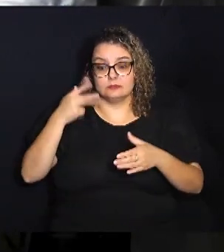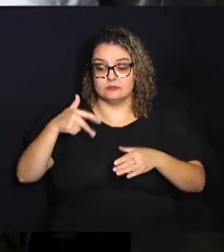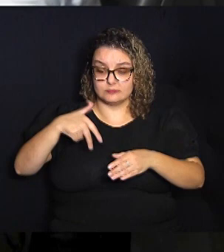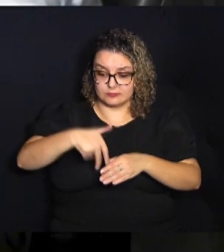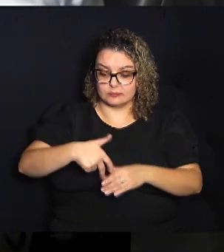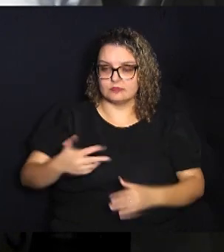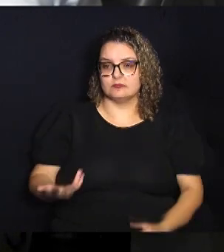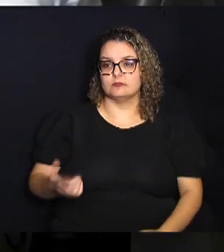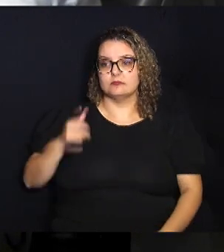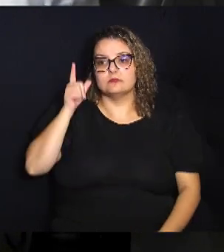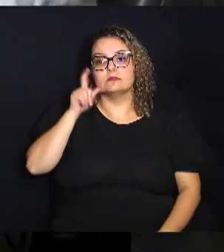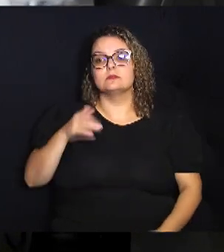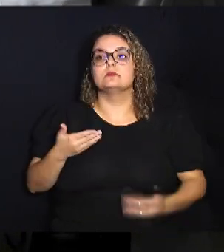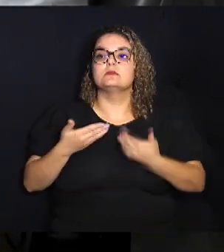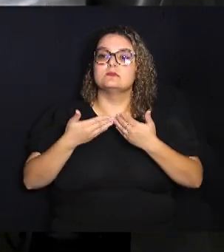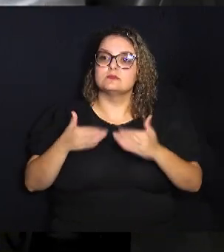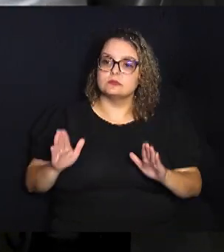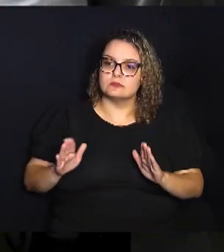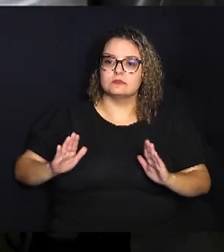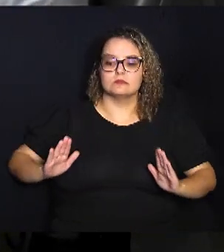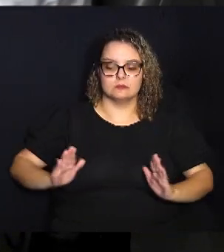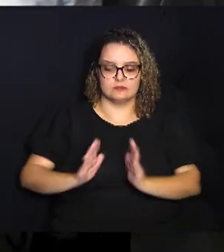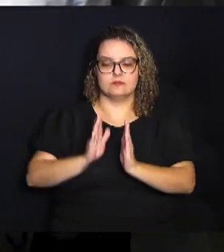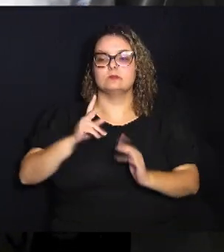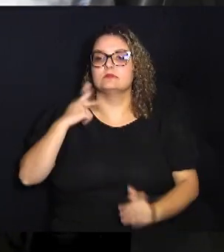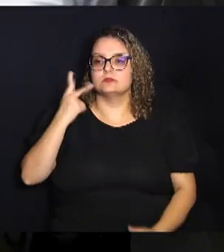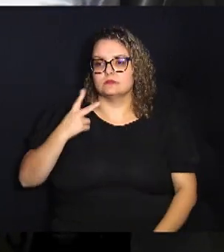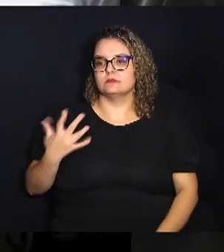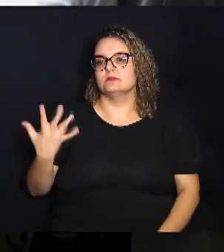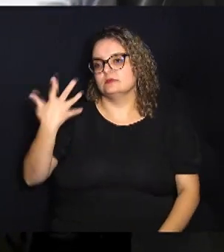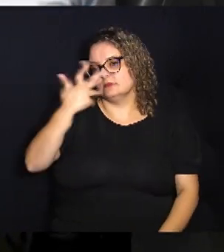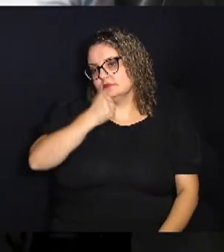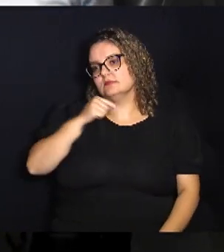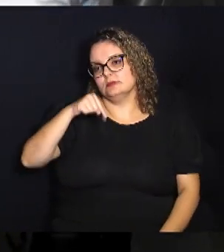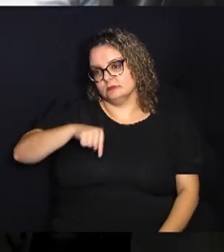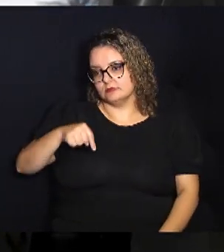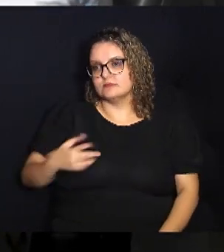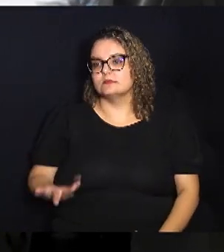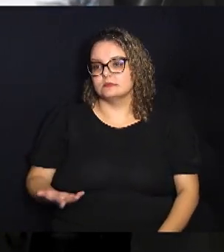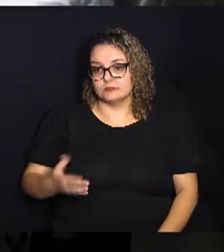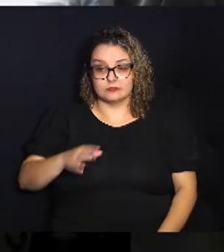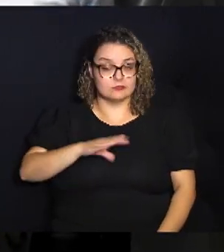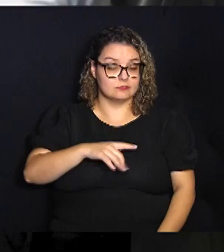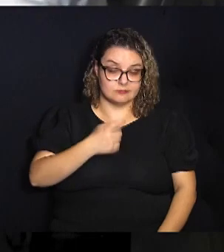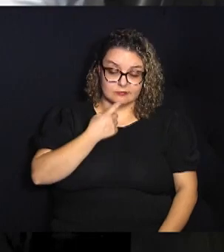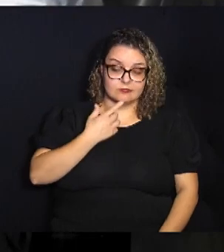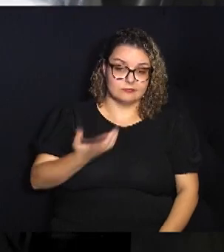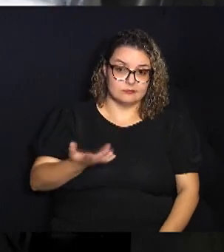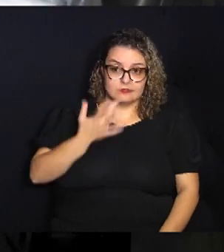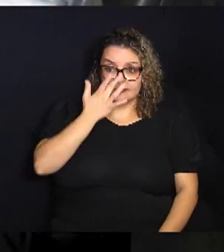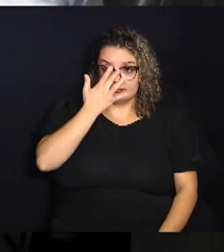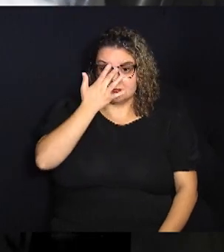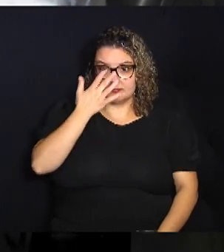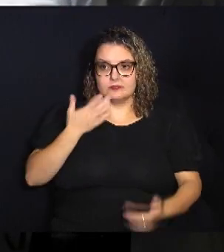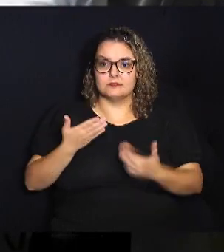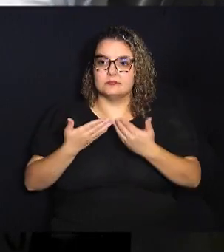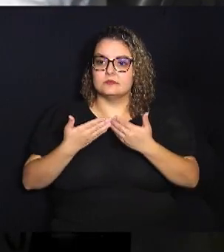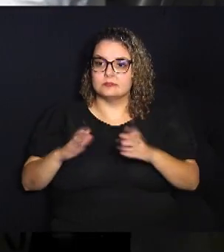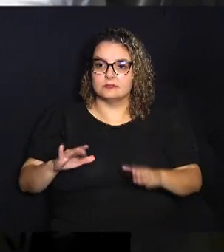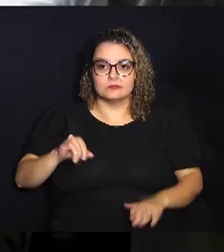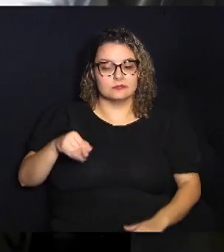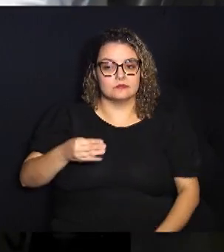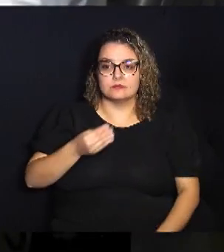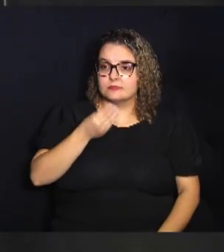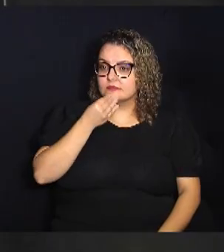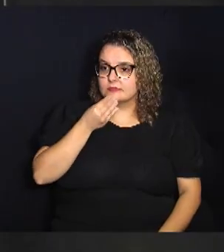nós conseguimos abrir a frente parlamentar da beleza aqui no município de Campinas, que vai abrir a porta, vai